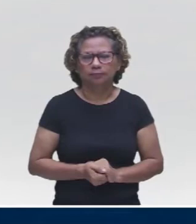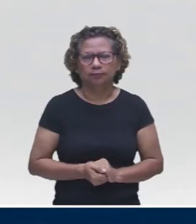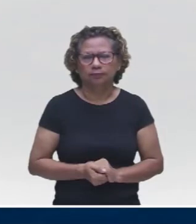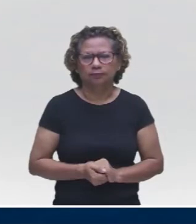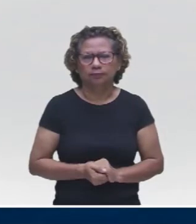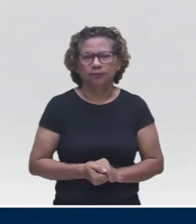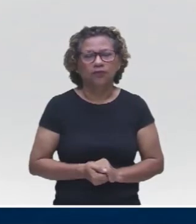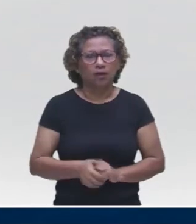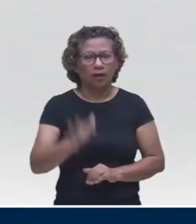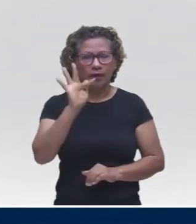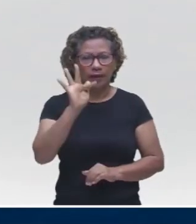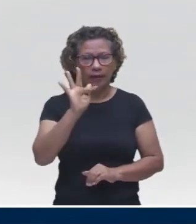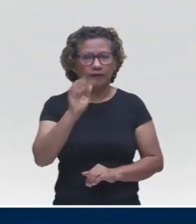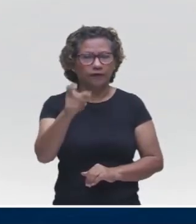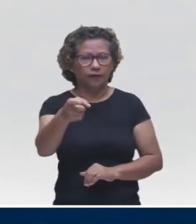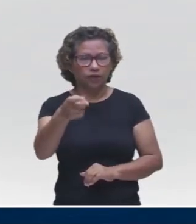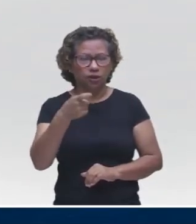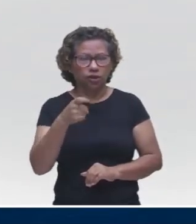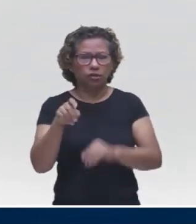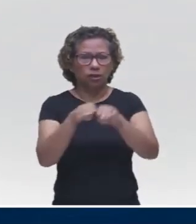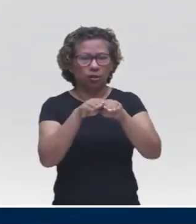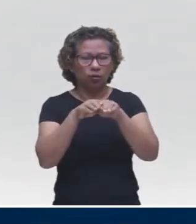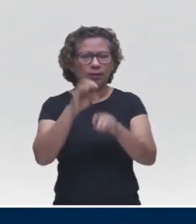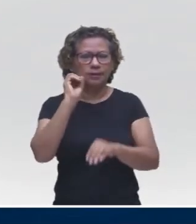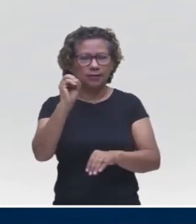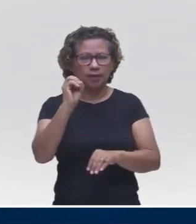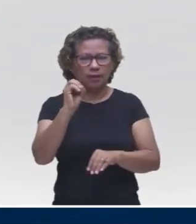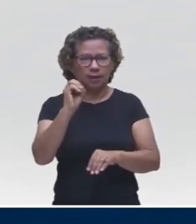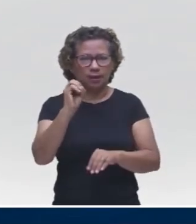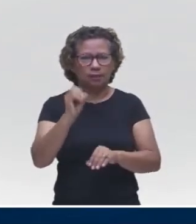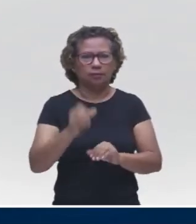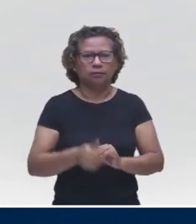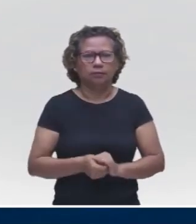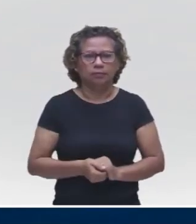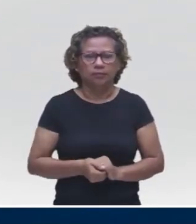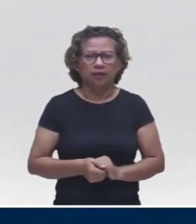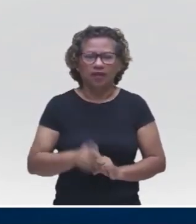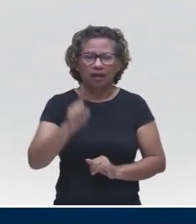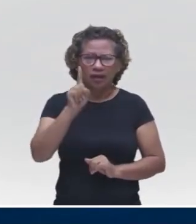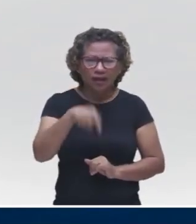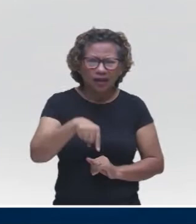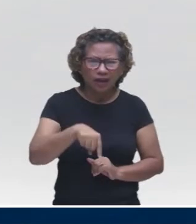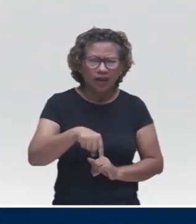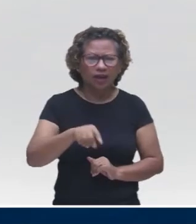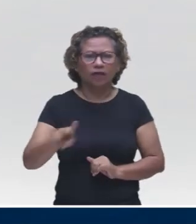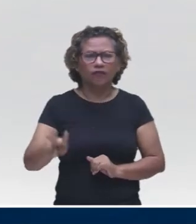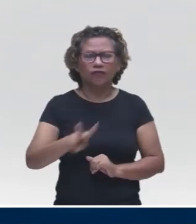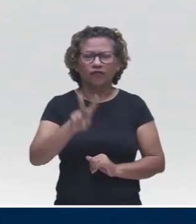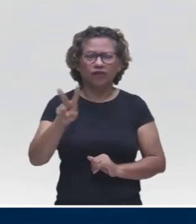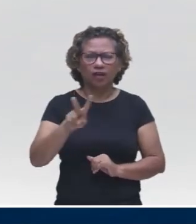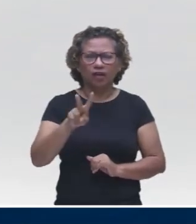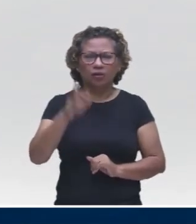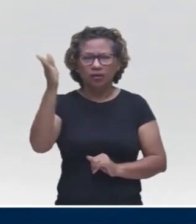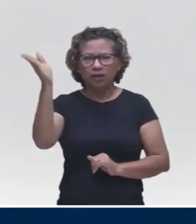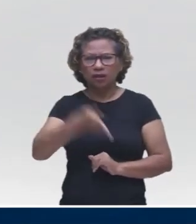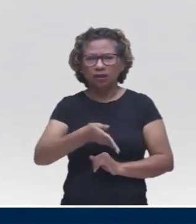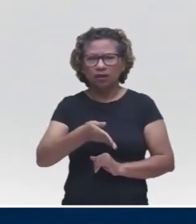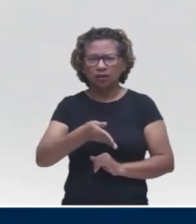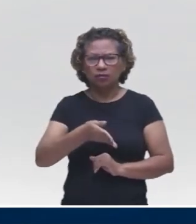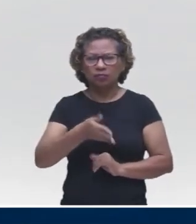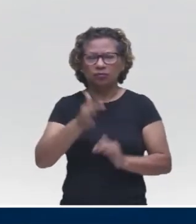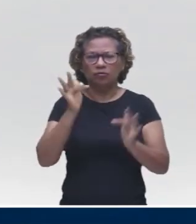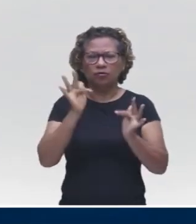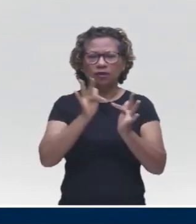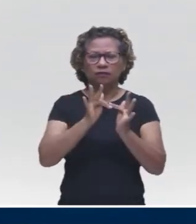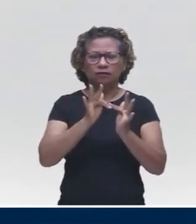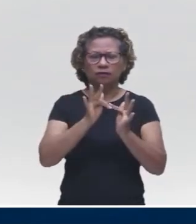F de x igual a zero. Ou seja, é o valor que anula a função. Então, se tu tens